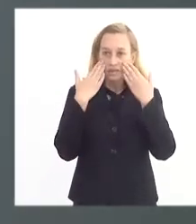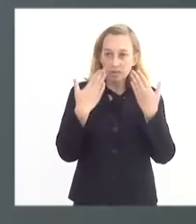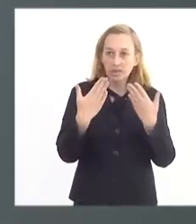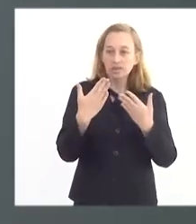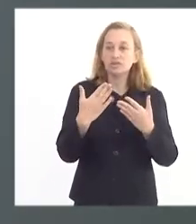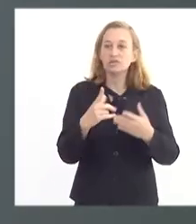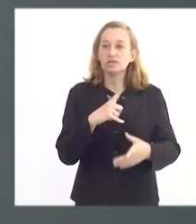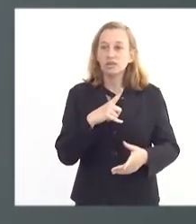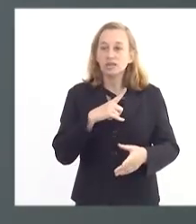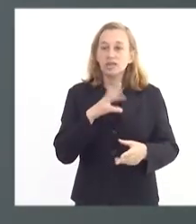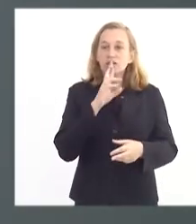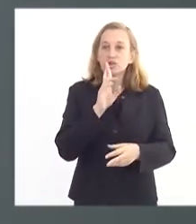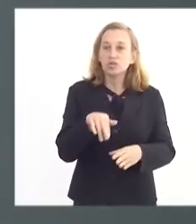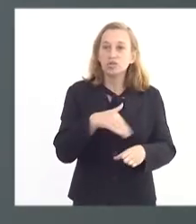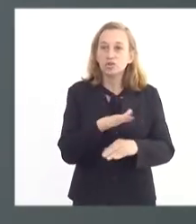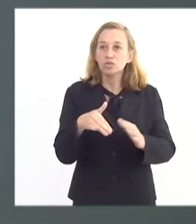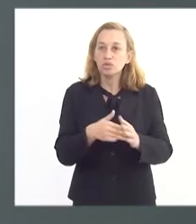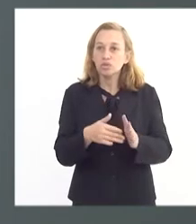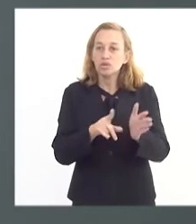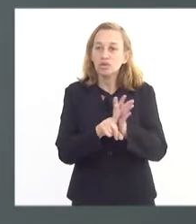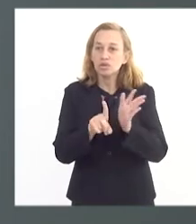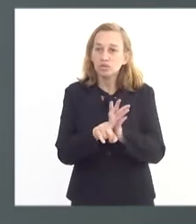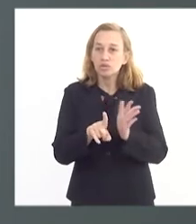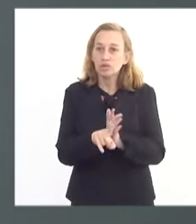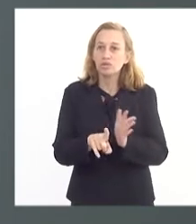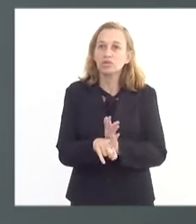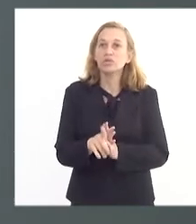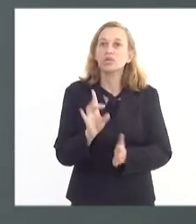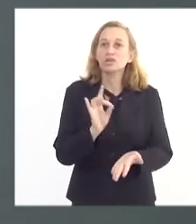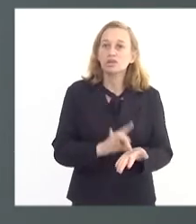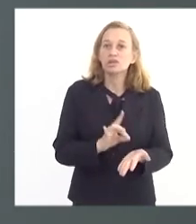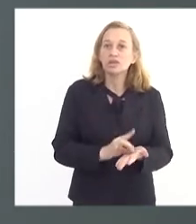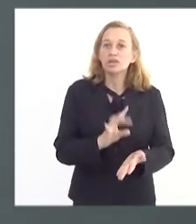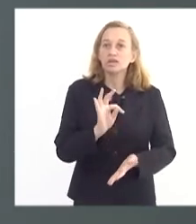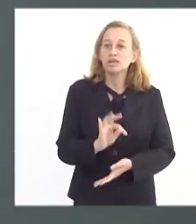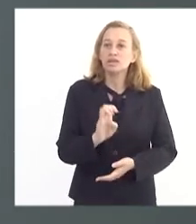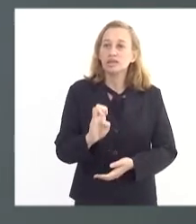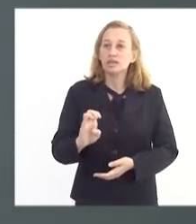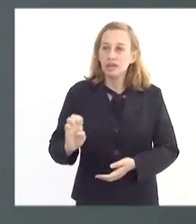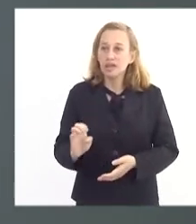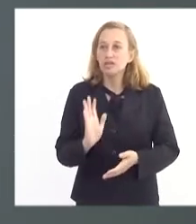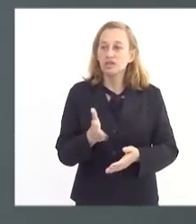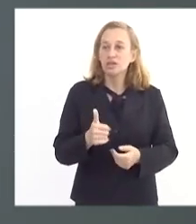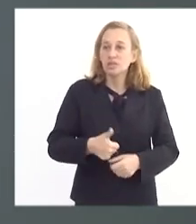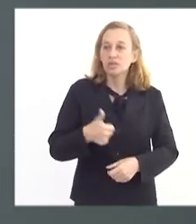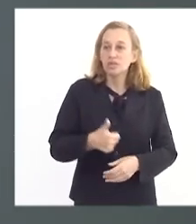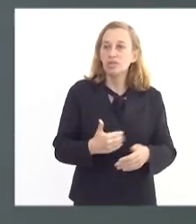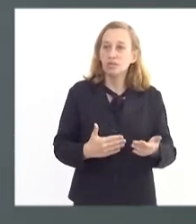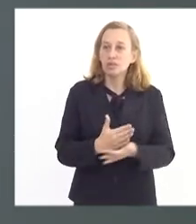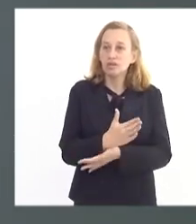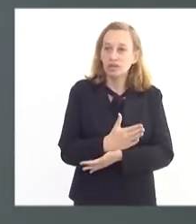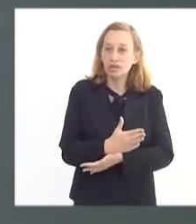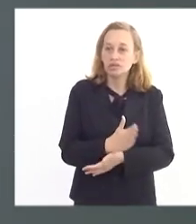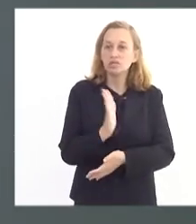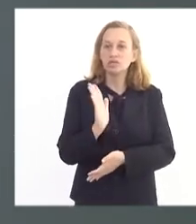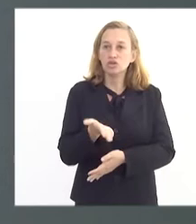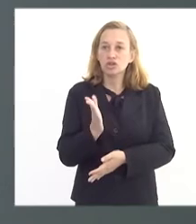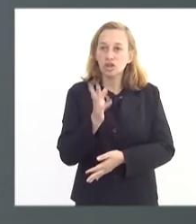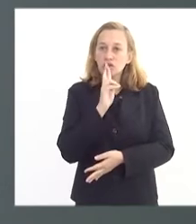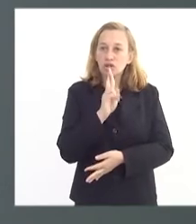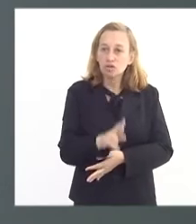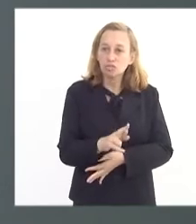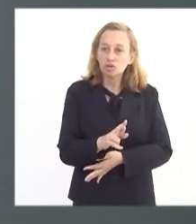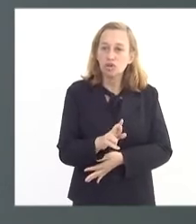tem respondido todos os questionamentos. Já, na verdade, o TCE já deu uma primeira aprovação. A gente já está